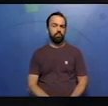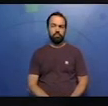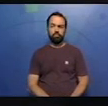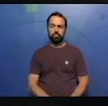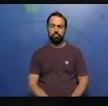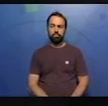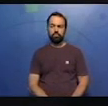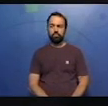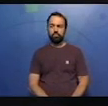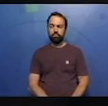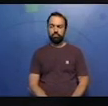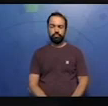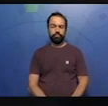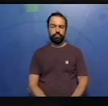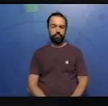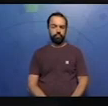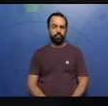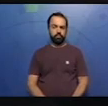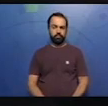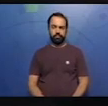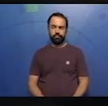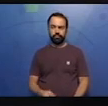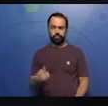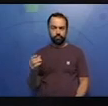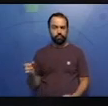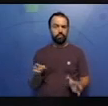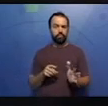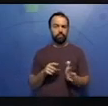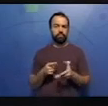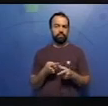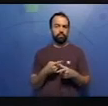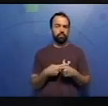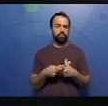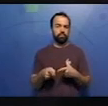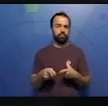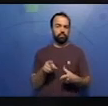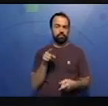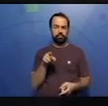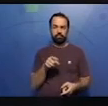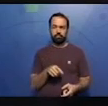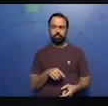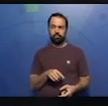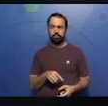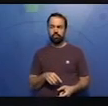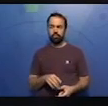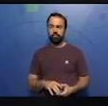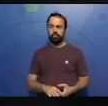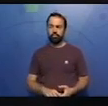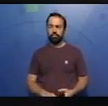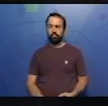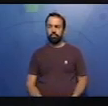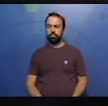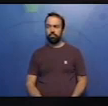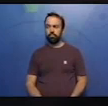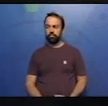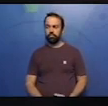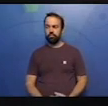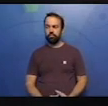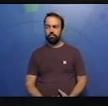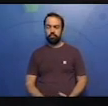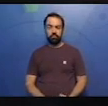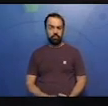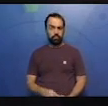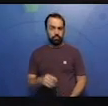Olha, esse é um desafio para vocês agora. Vocês vão realizar esse desafio e